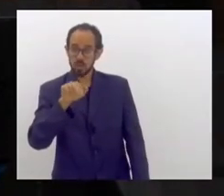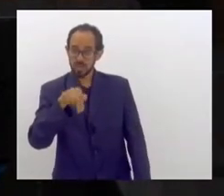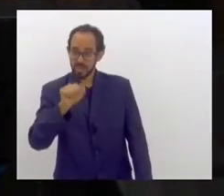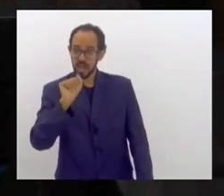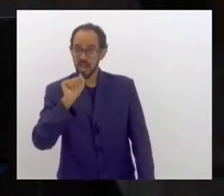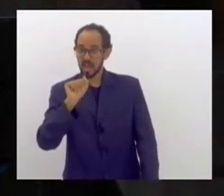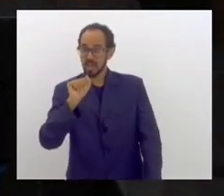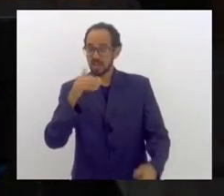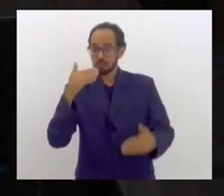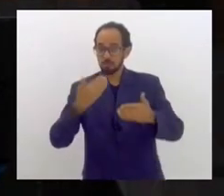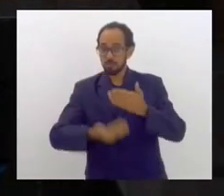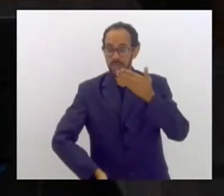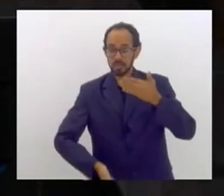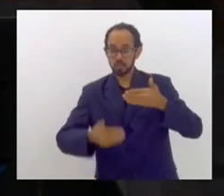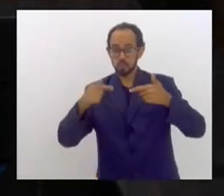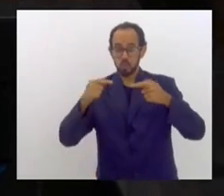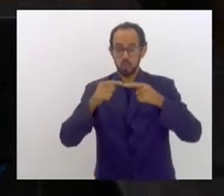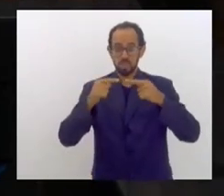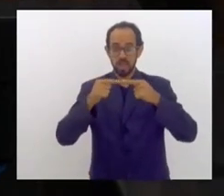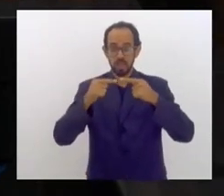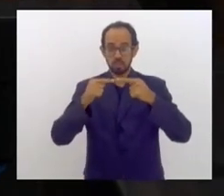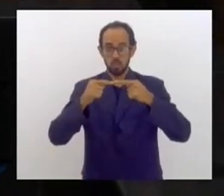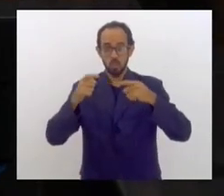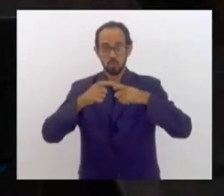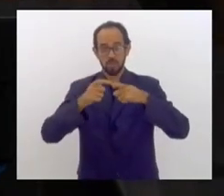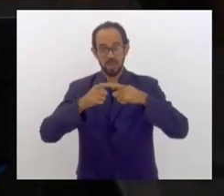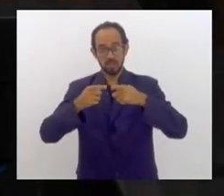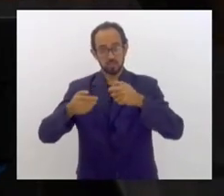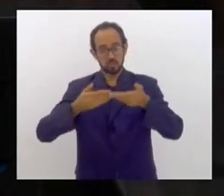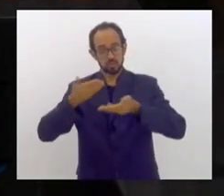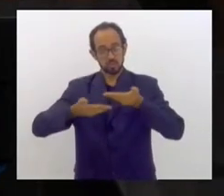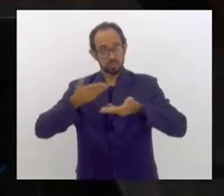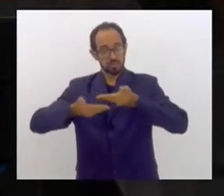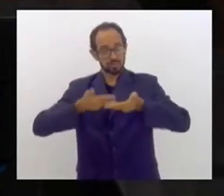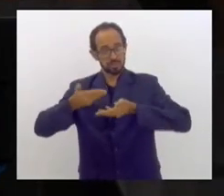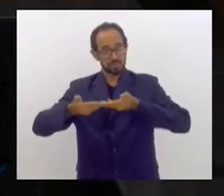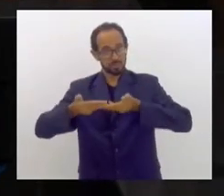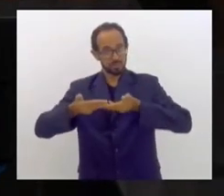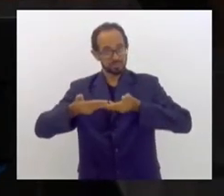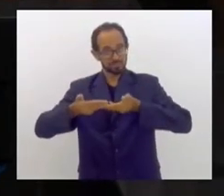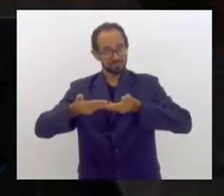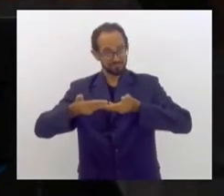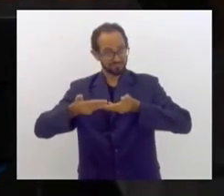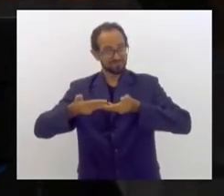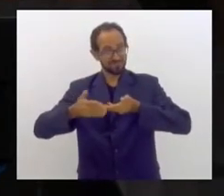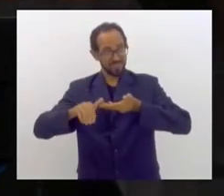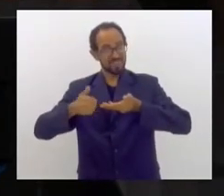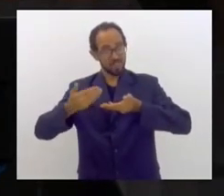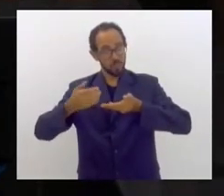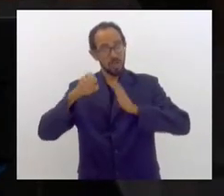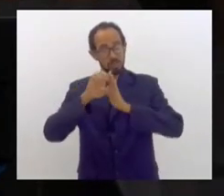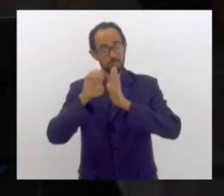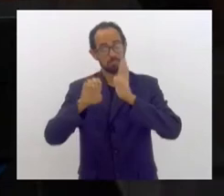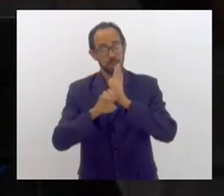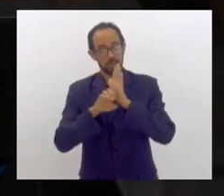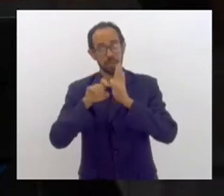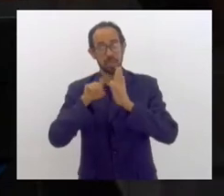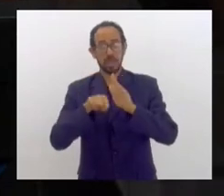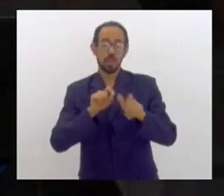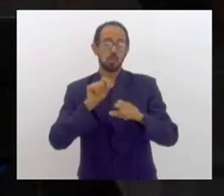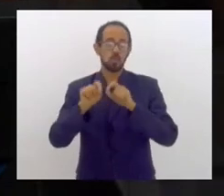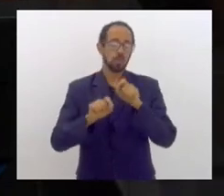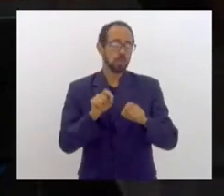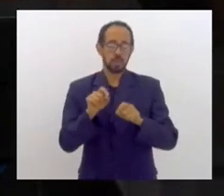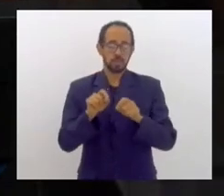contato com o médico que ele está atendendo. Então, a emenda é exatamente dizendo o